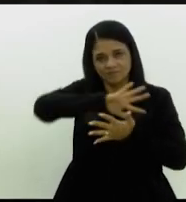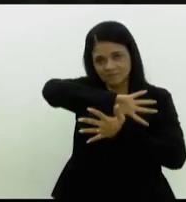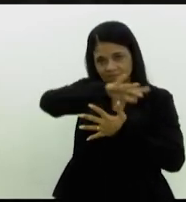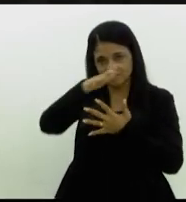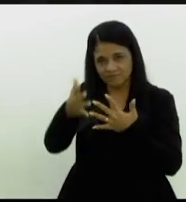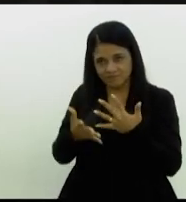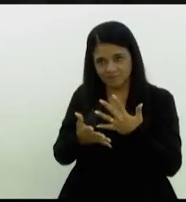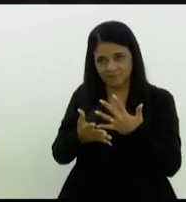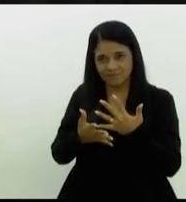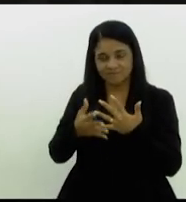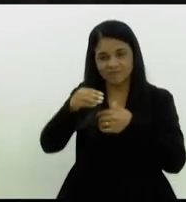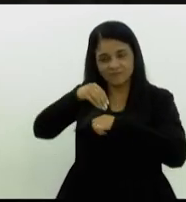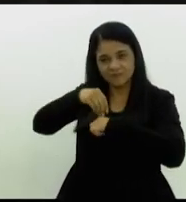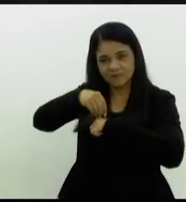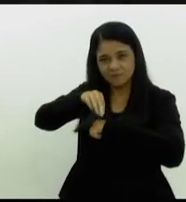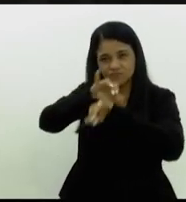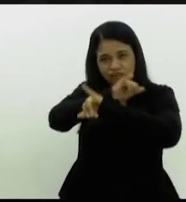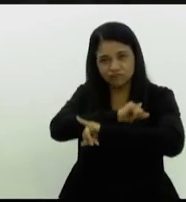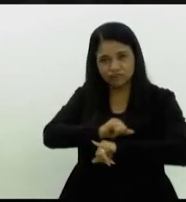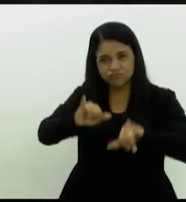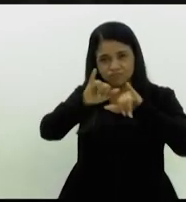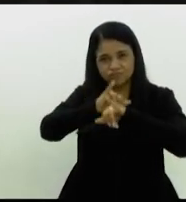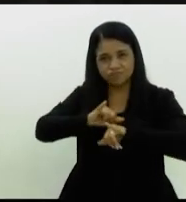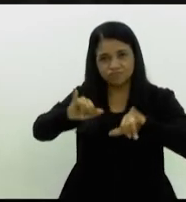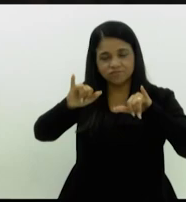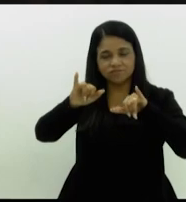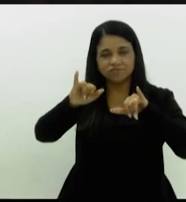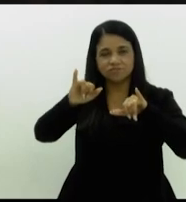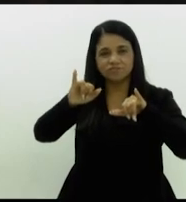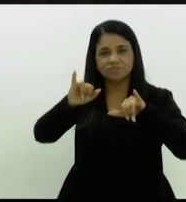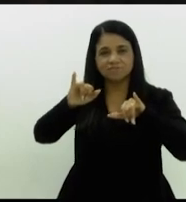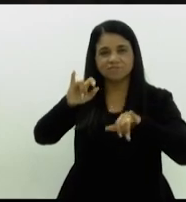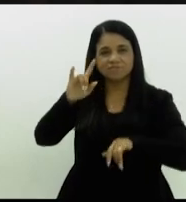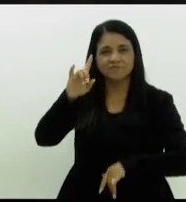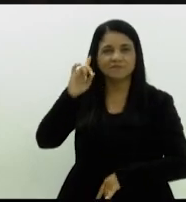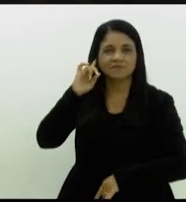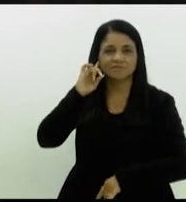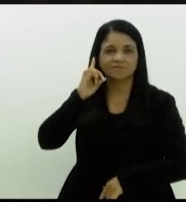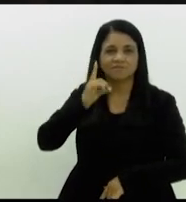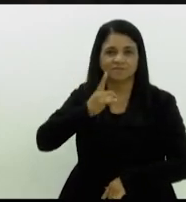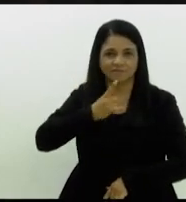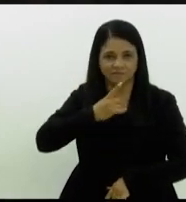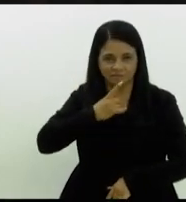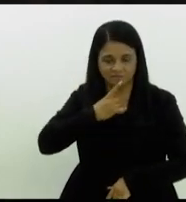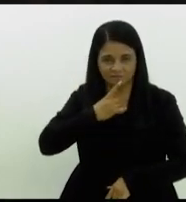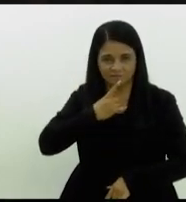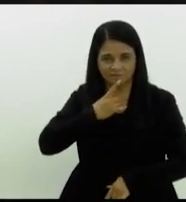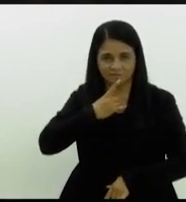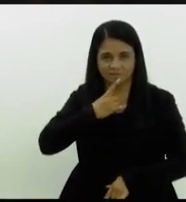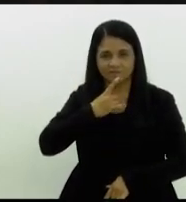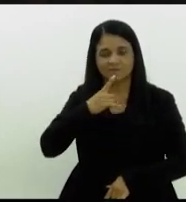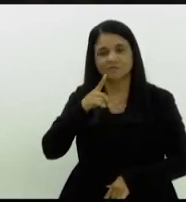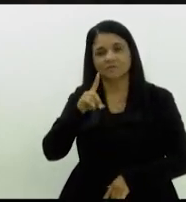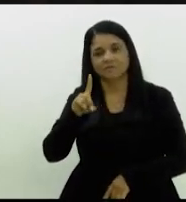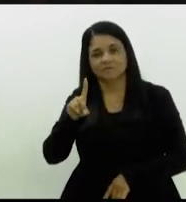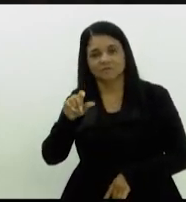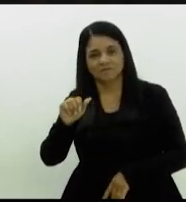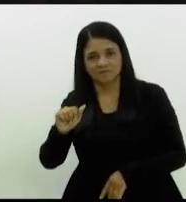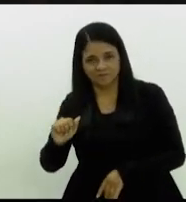Libras, que leva a nossa voz aos deficientes